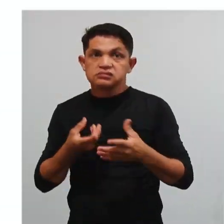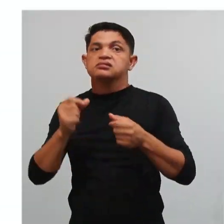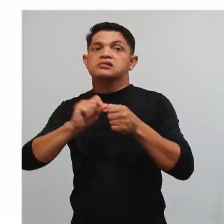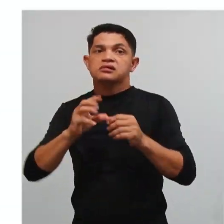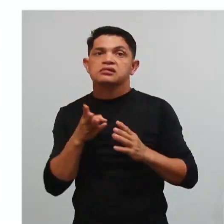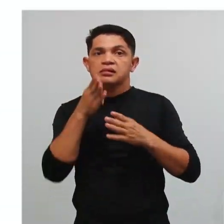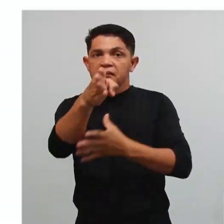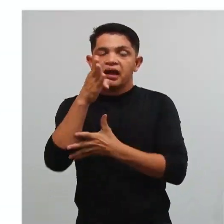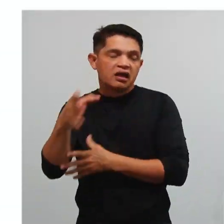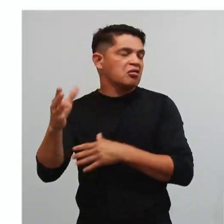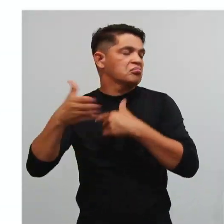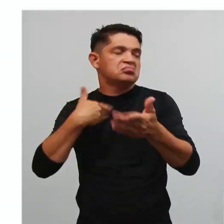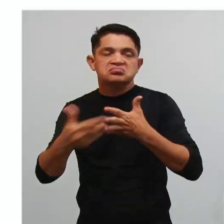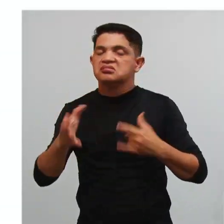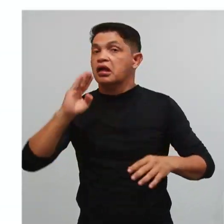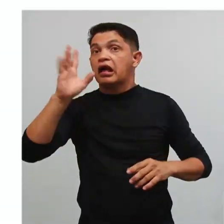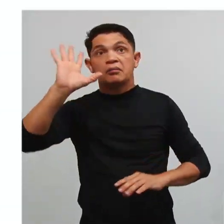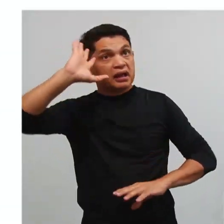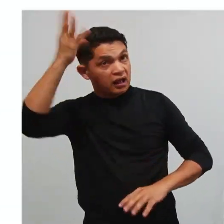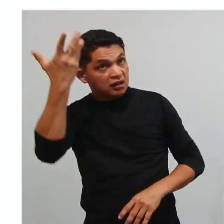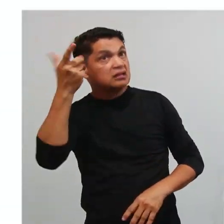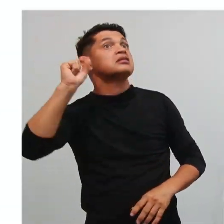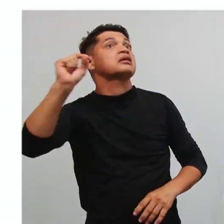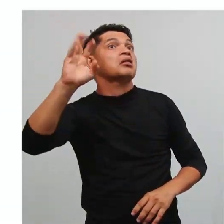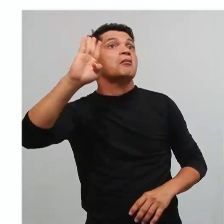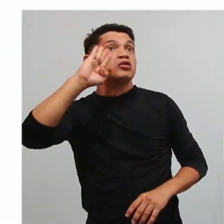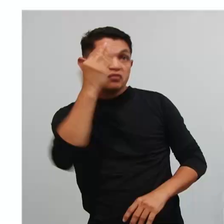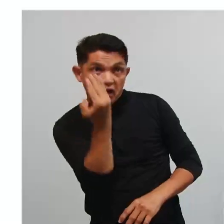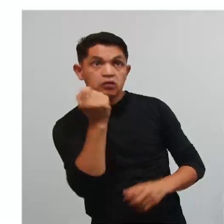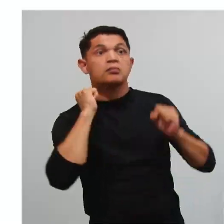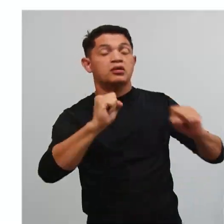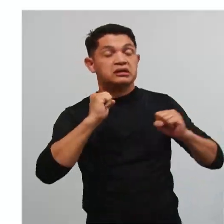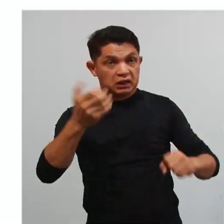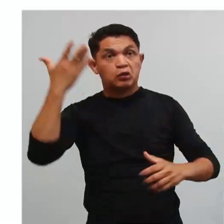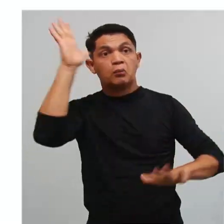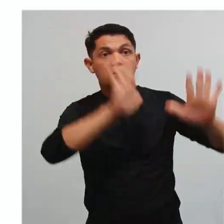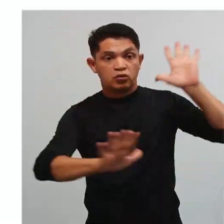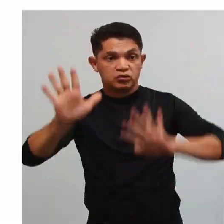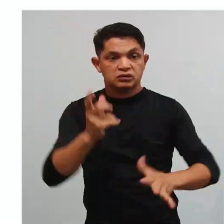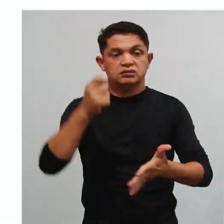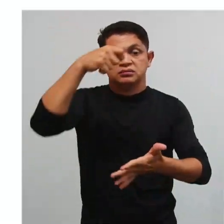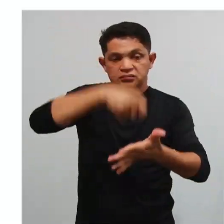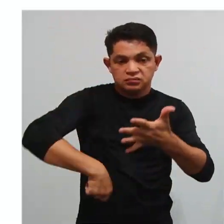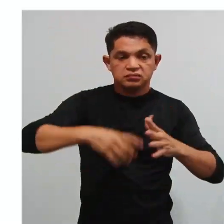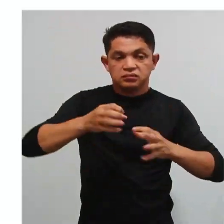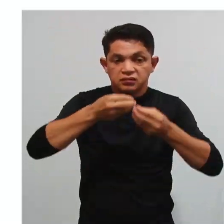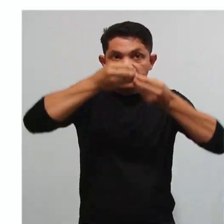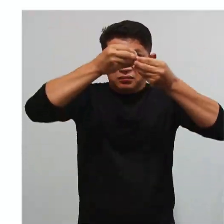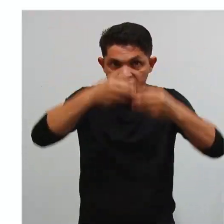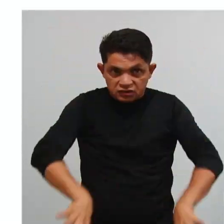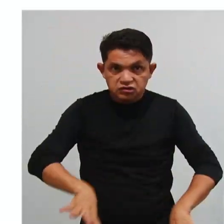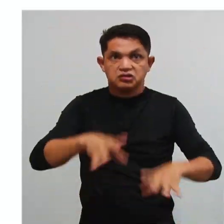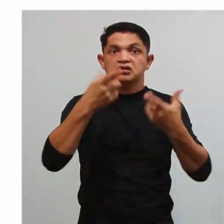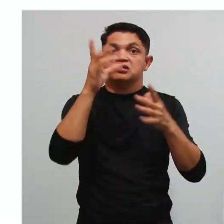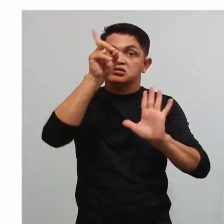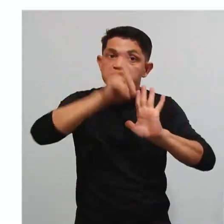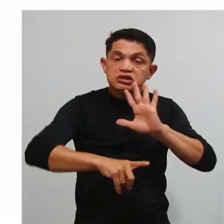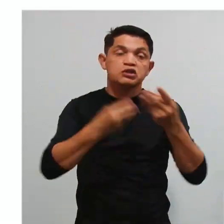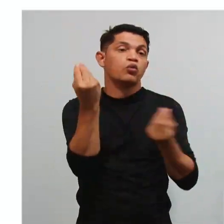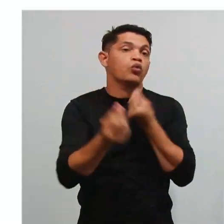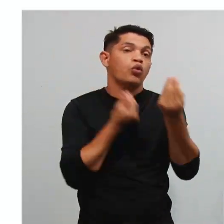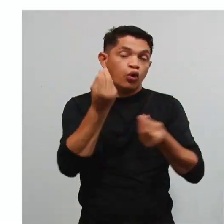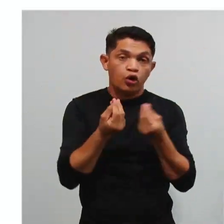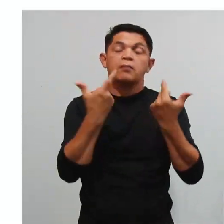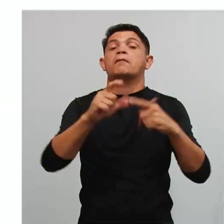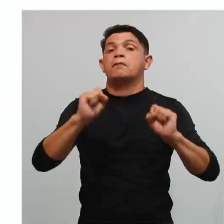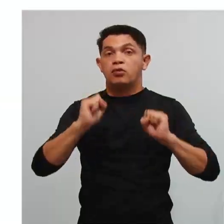inserir declaração falsa ou diversa que deveria ser escrita ao fim de prejudicar direito, criar obrigação, alterar a verdade